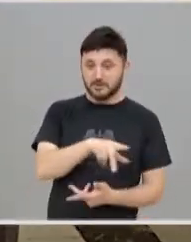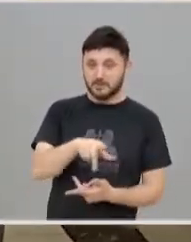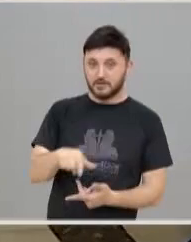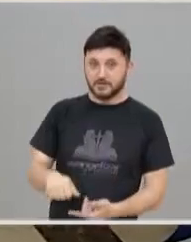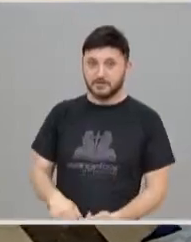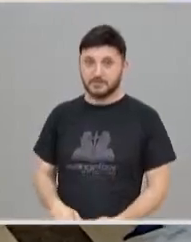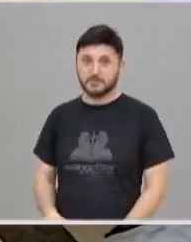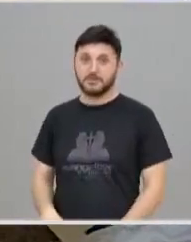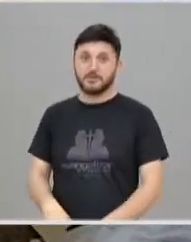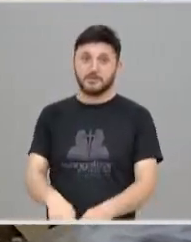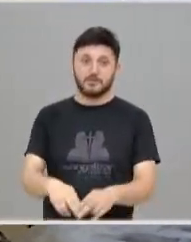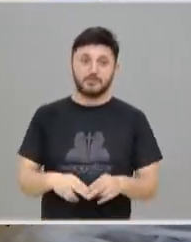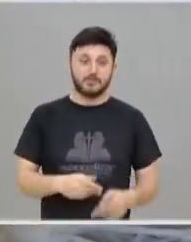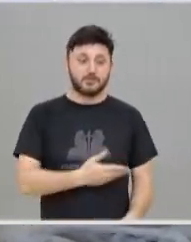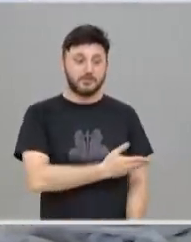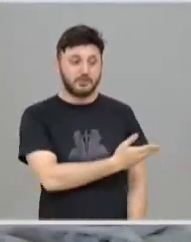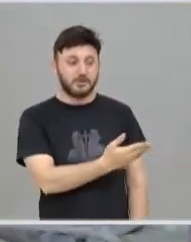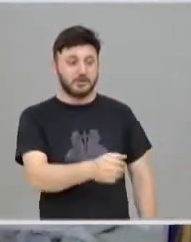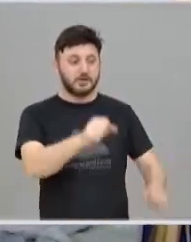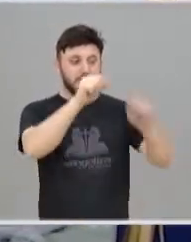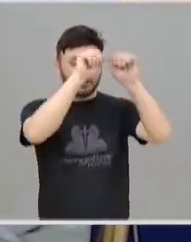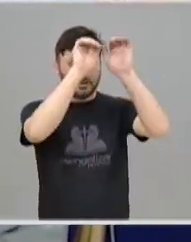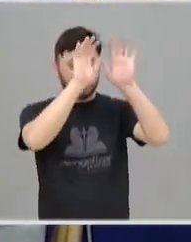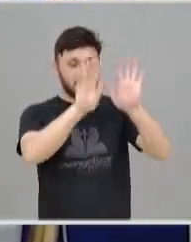por ele nos